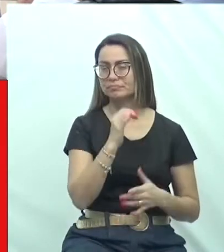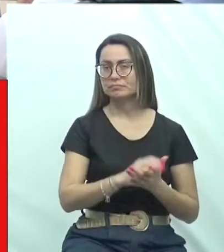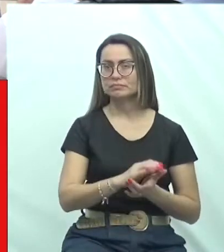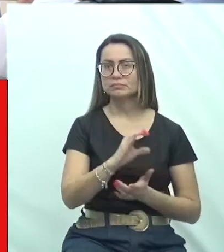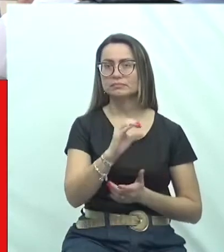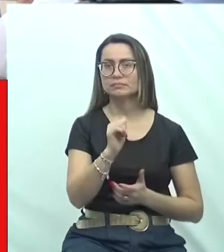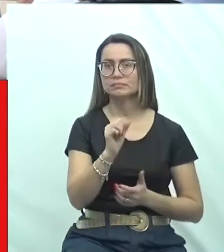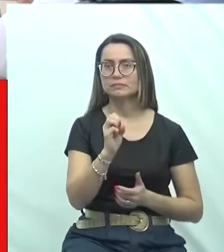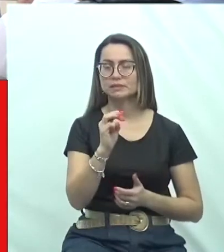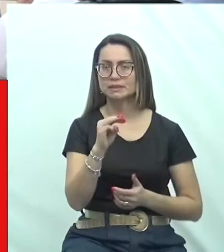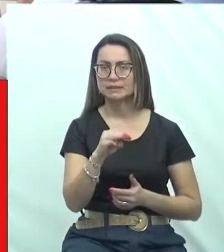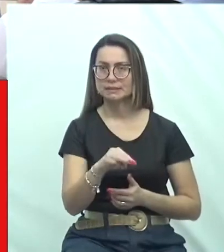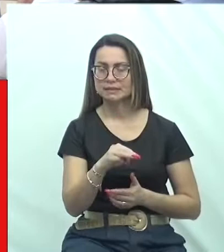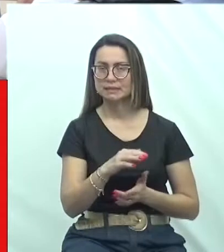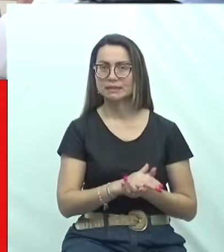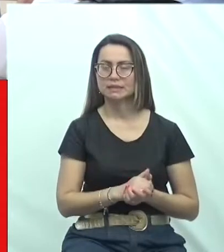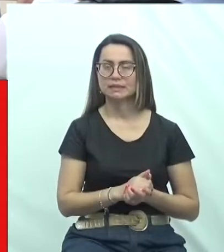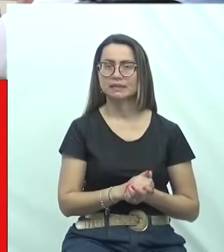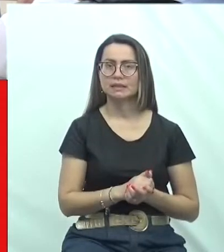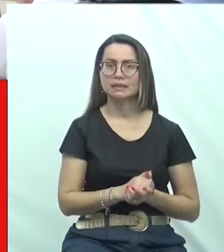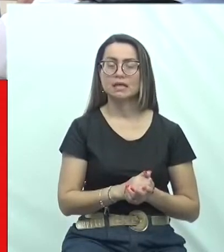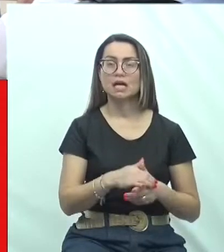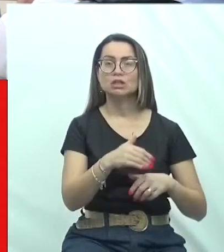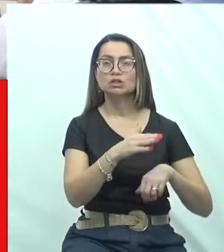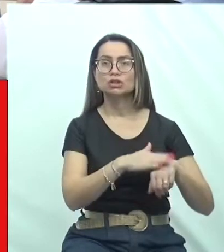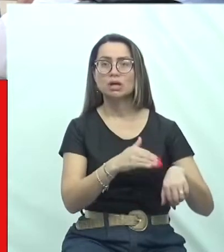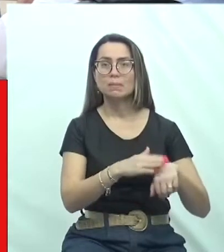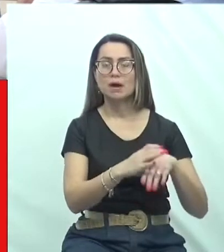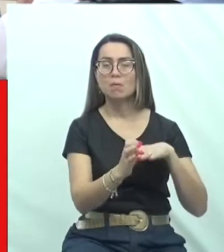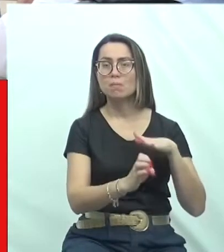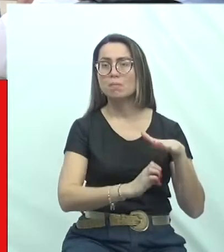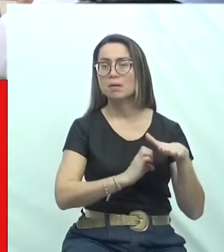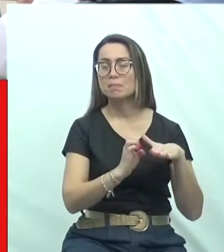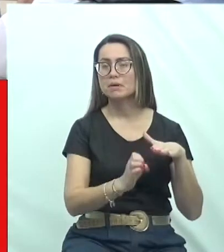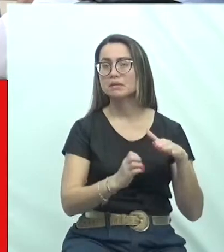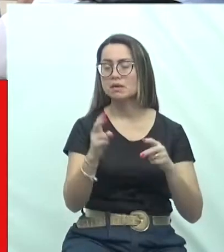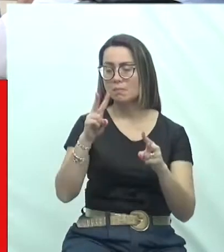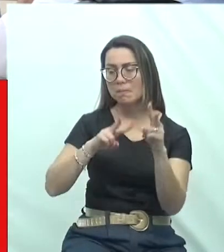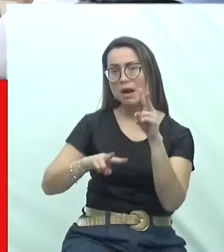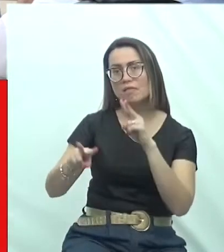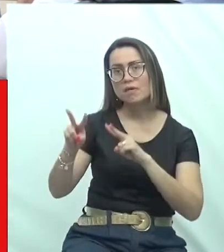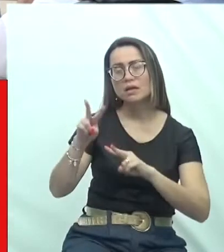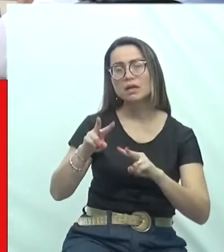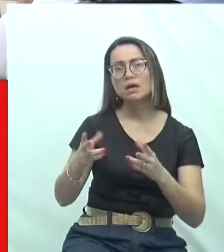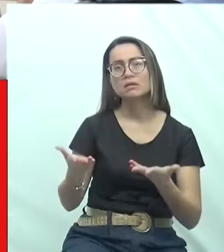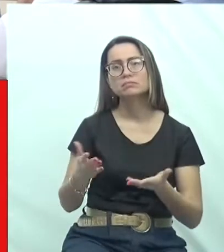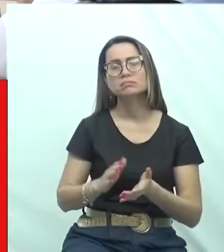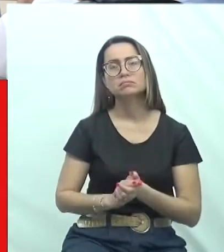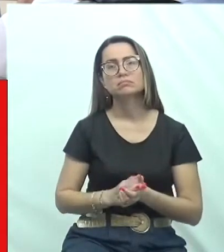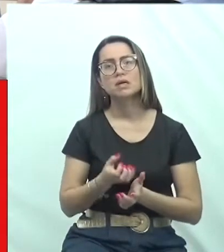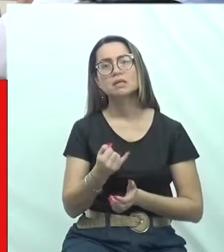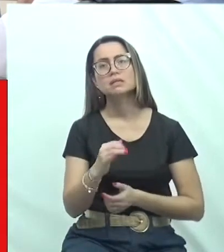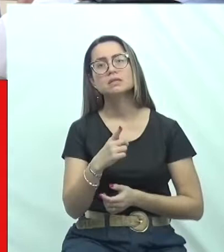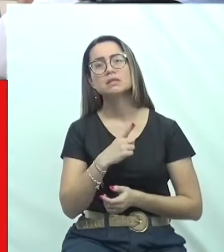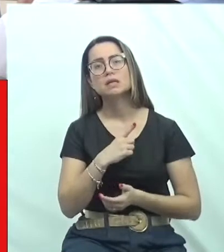para fazer esse tipo de verificação nesse sistema de ar, se existe realmente. Porque a Casan